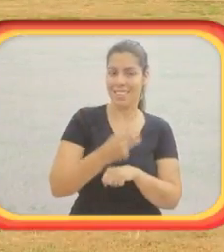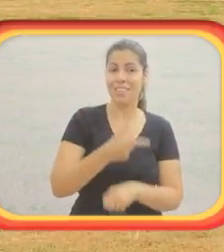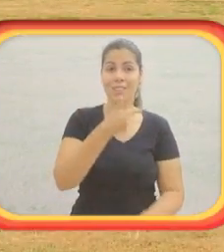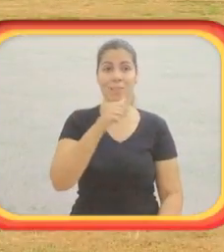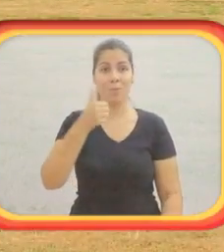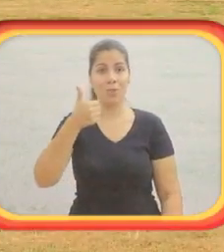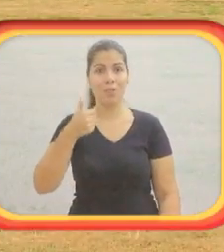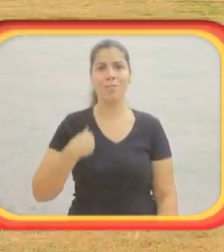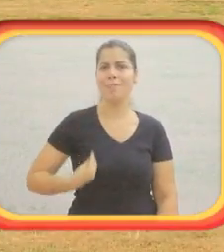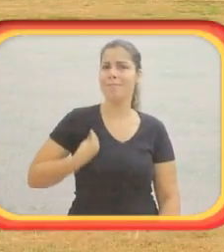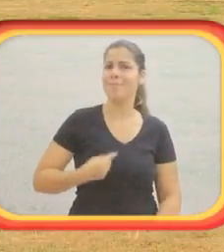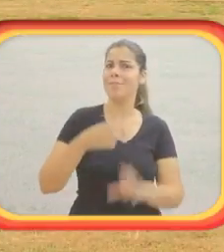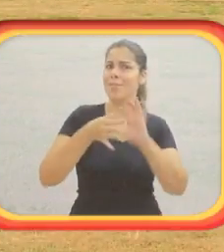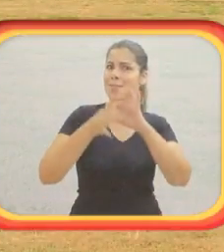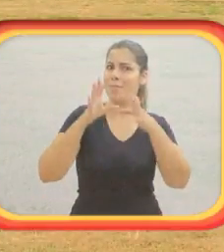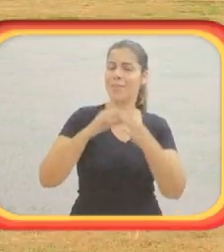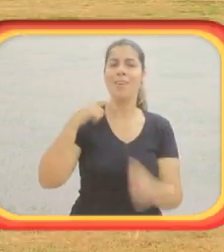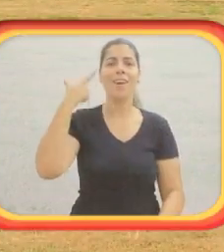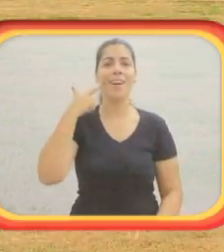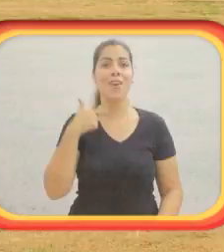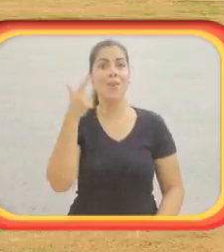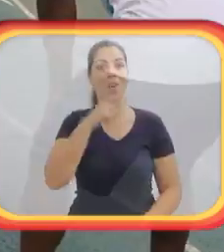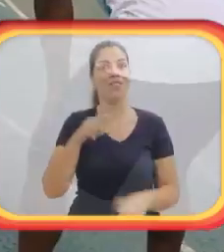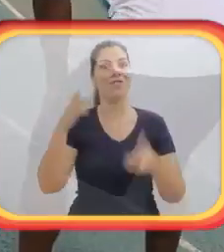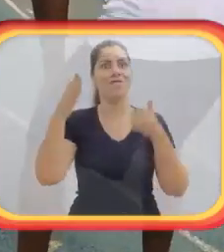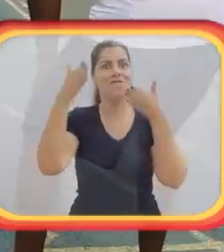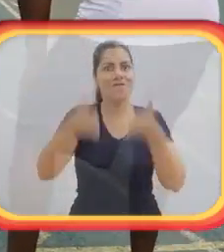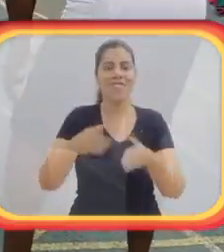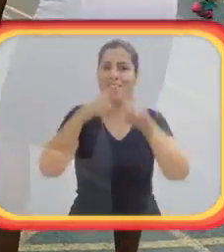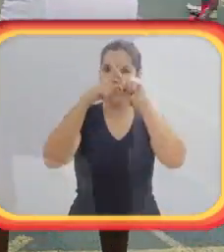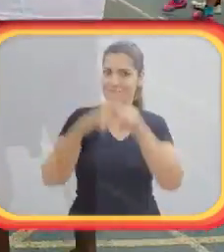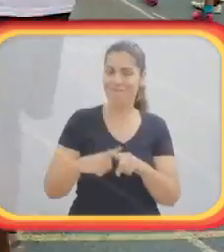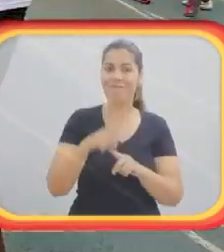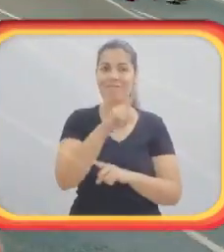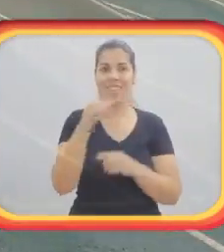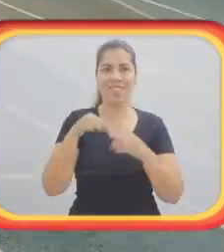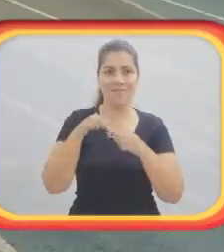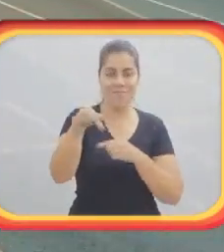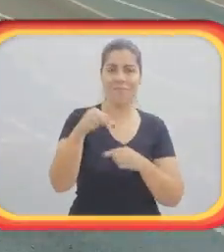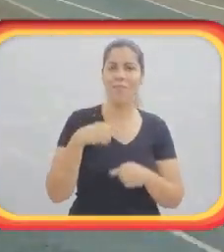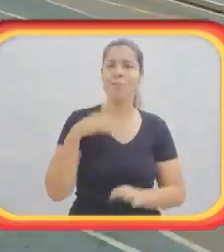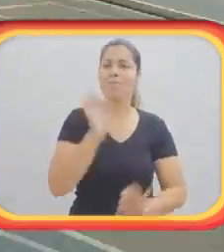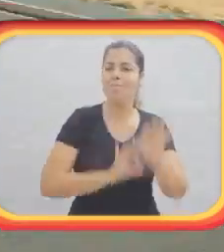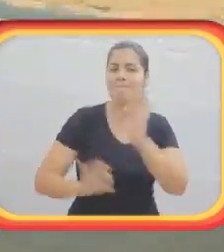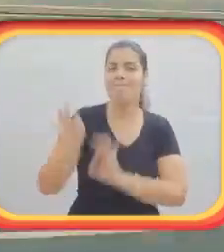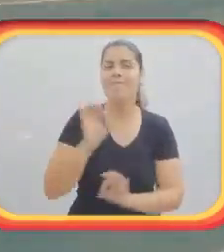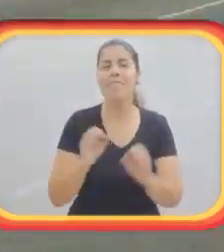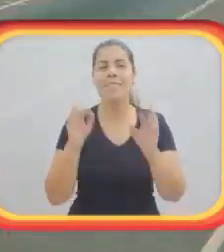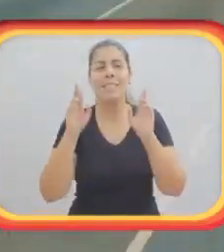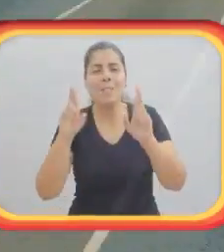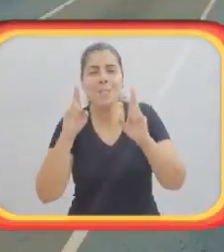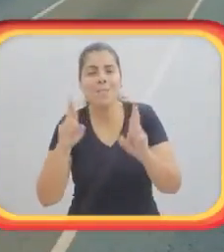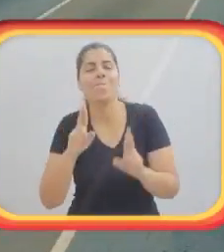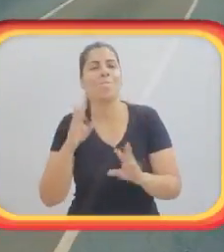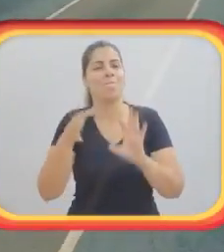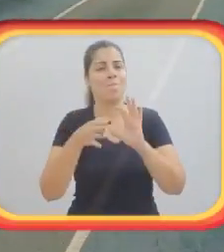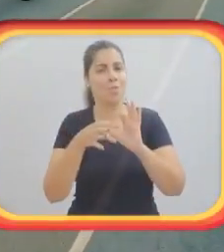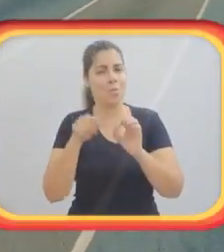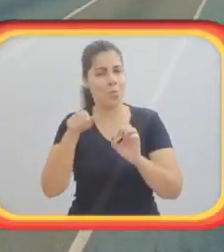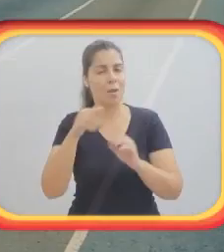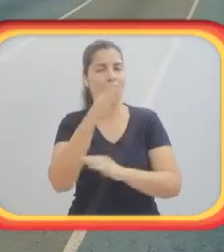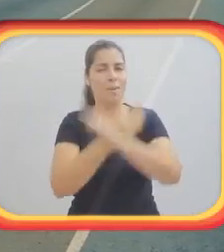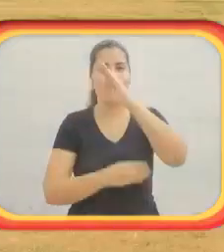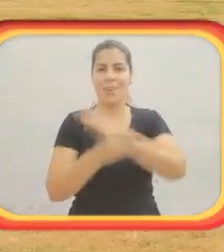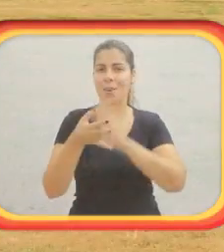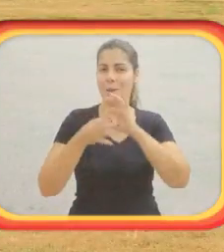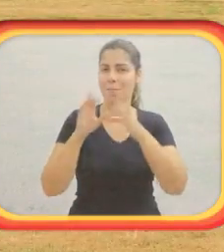participei das Paralimpíadas de Londres, chegando à final dos 100 metros. E eu pretendo chegar bastante forte na Paralimpíada do